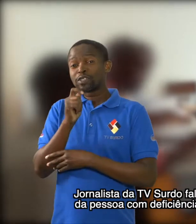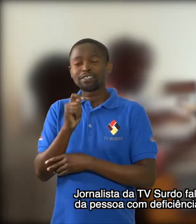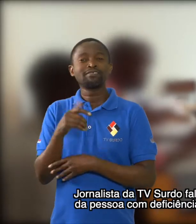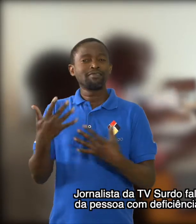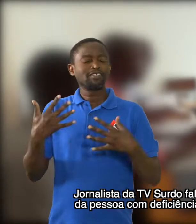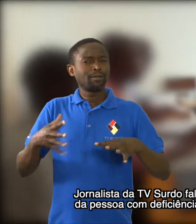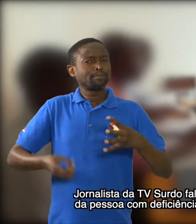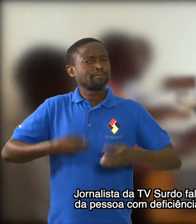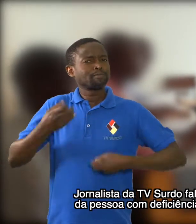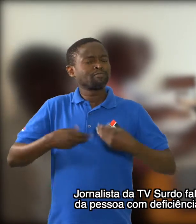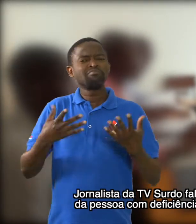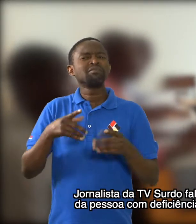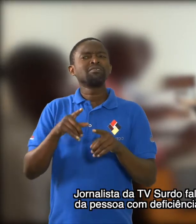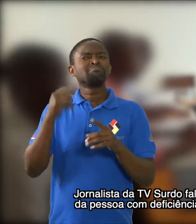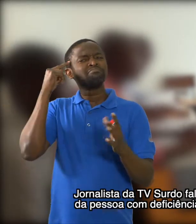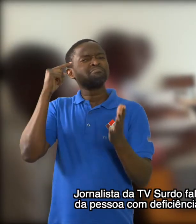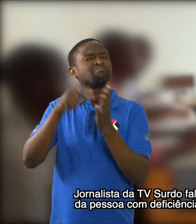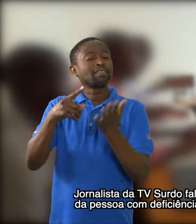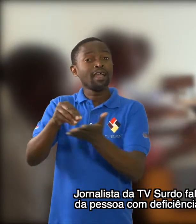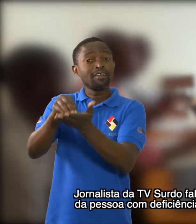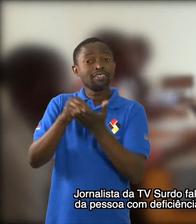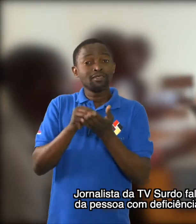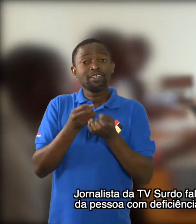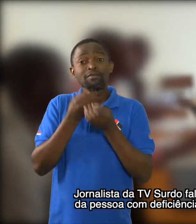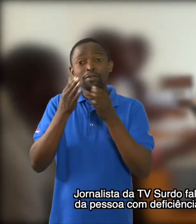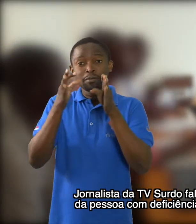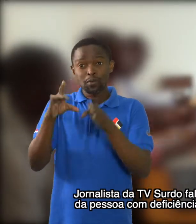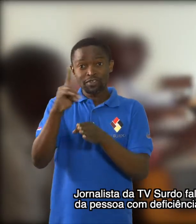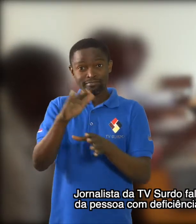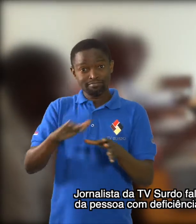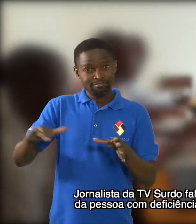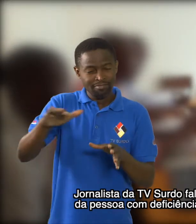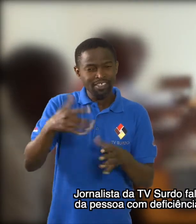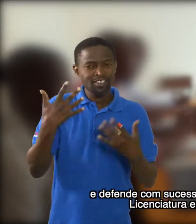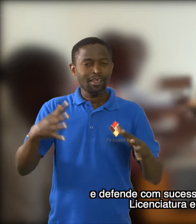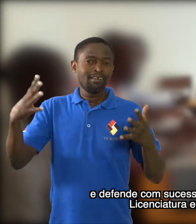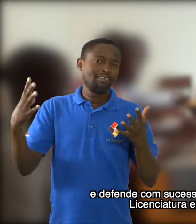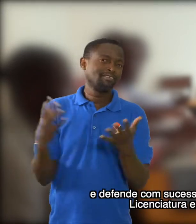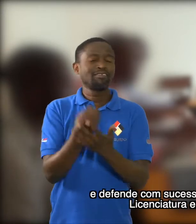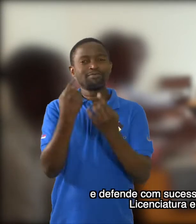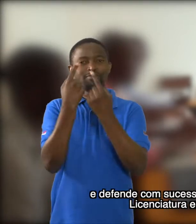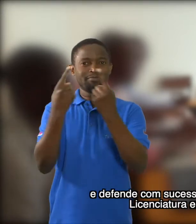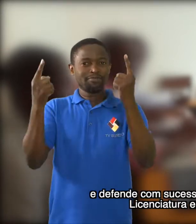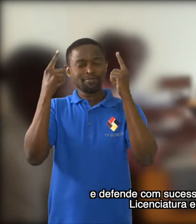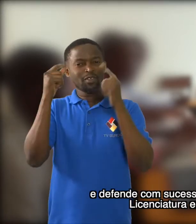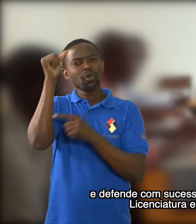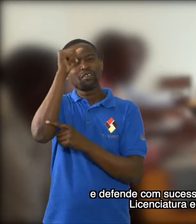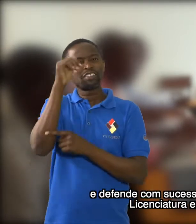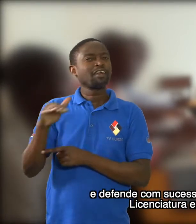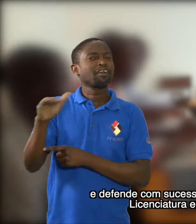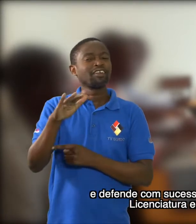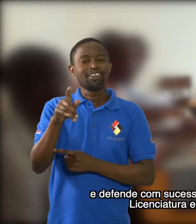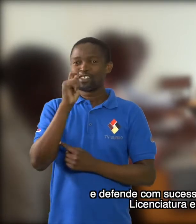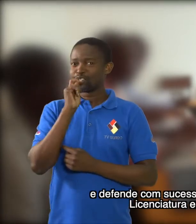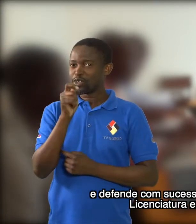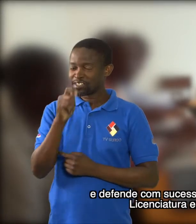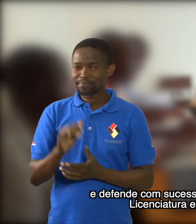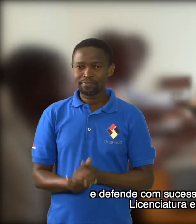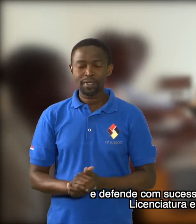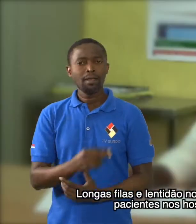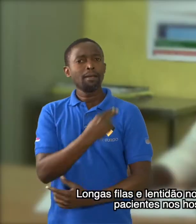Jornalista da TV Surdo fala do impacto da exclusão da pessoa com deficiência no acesso à informação e defende com sucesso a sua dissertação